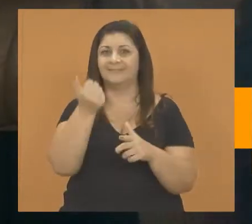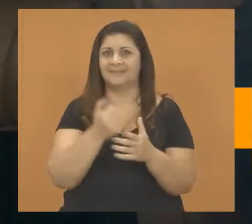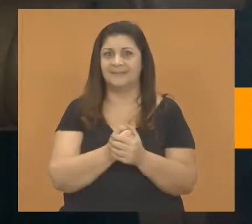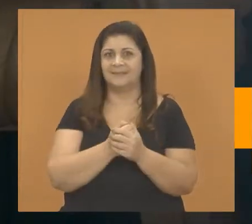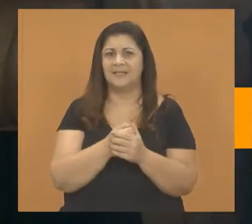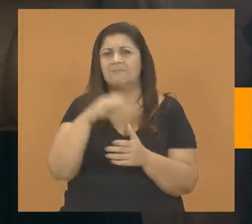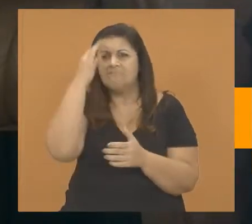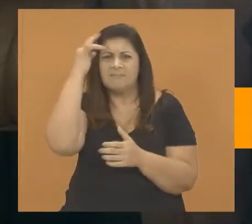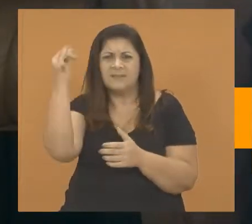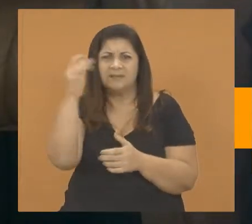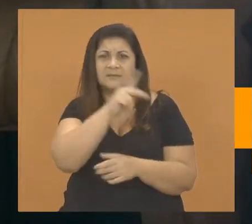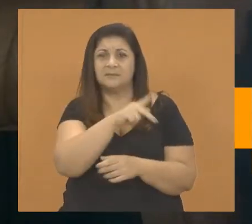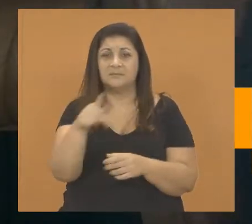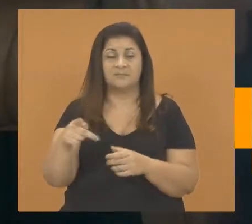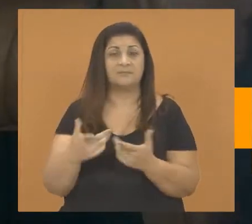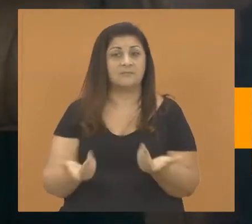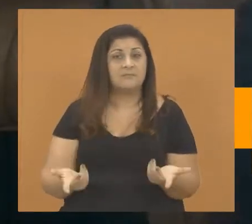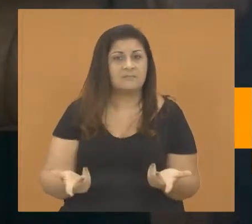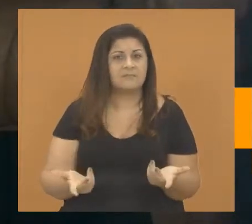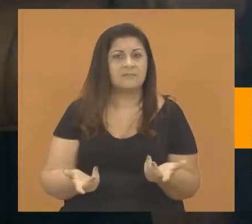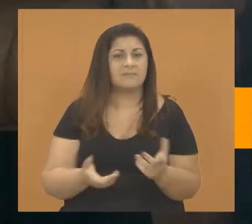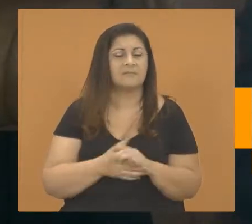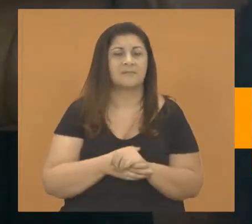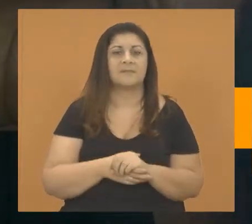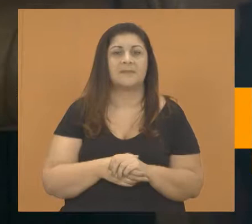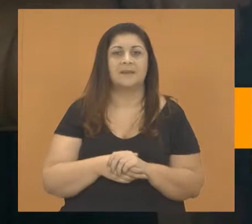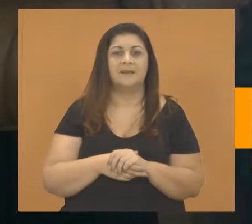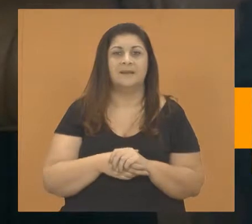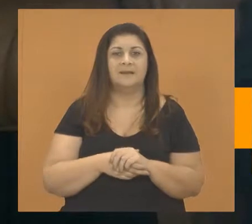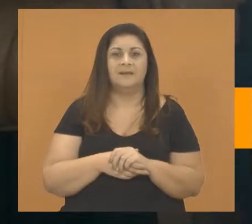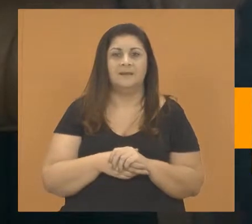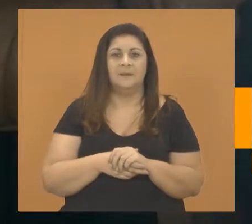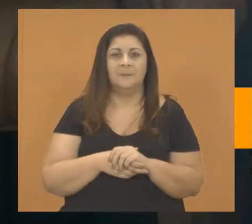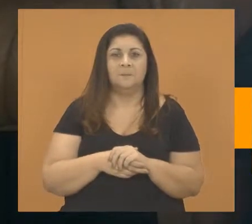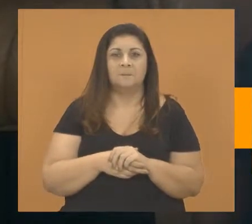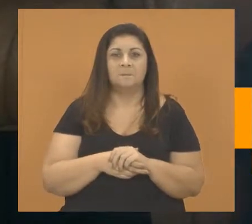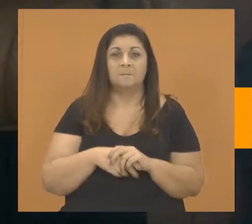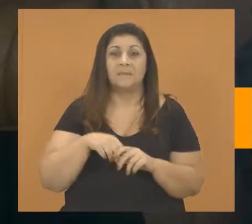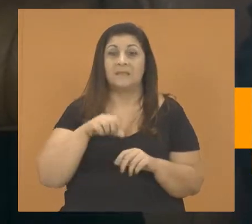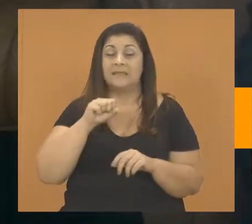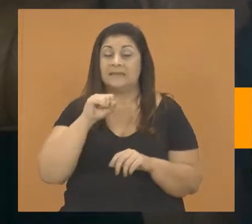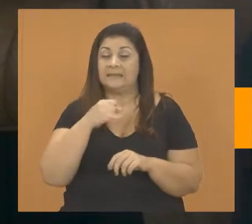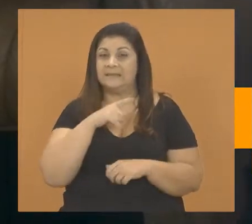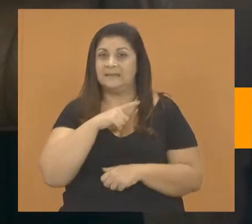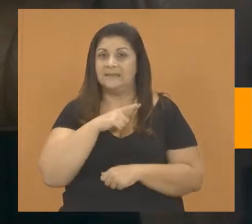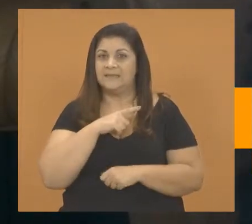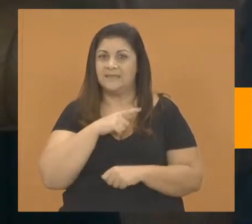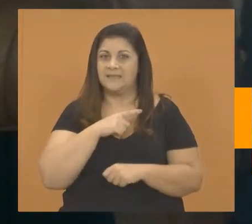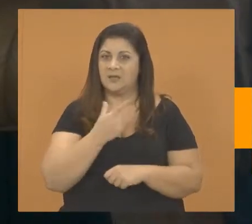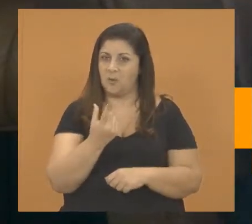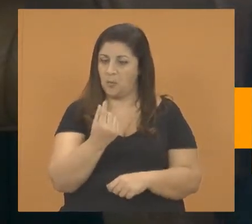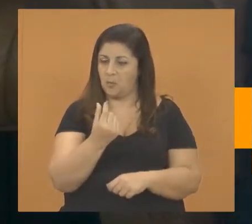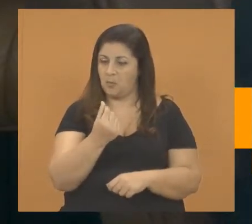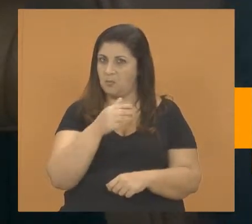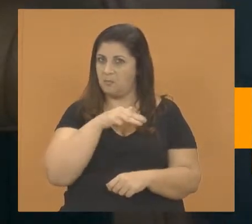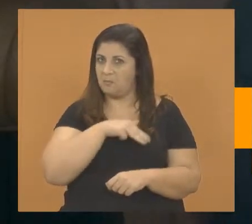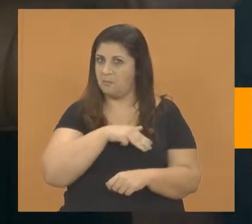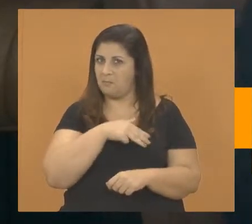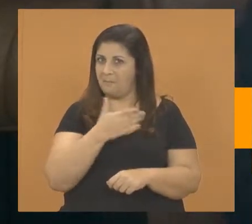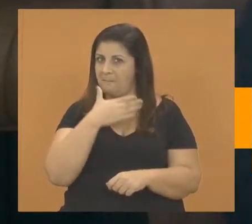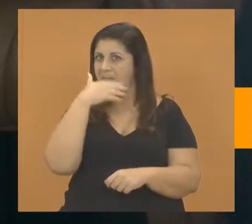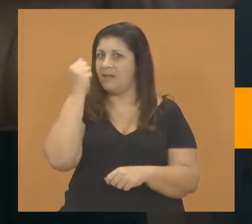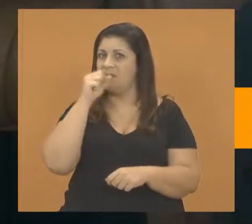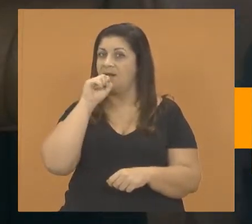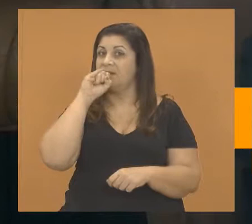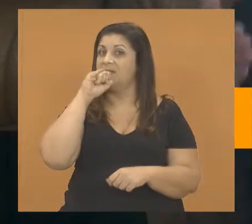imagine as professoras os professores sendo é concedido aí um reajuste caso ele faça uma pós-graduação